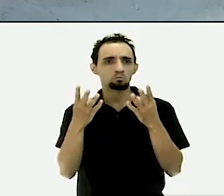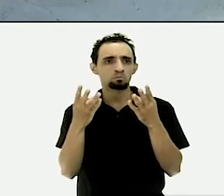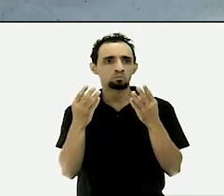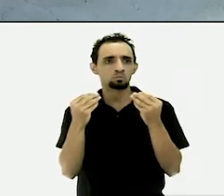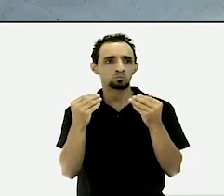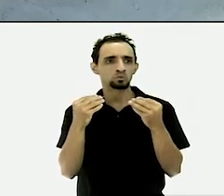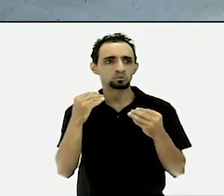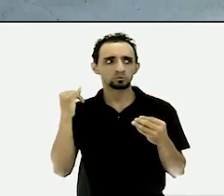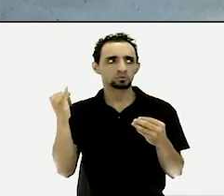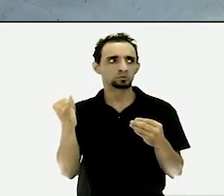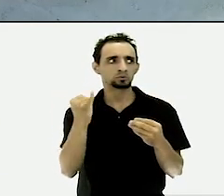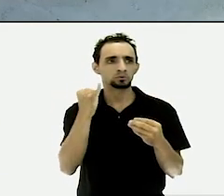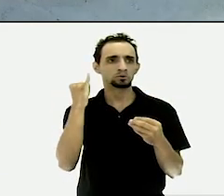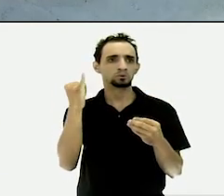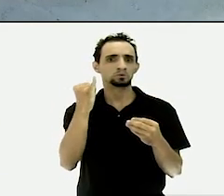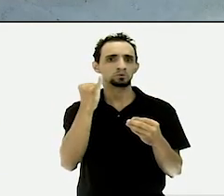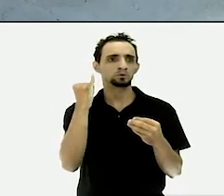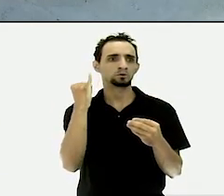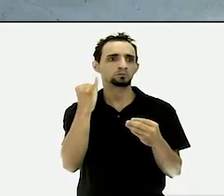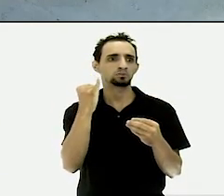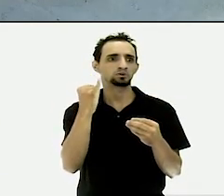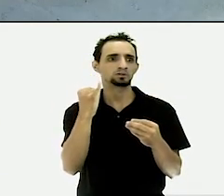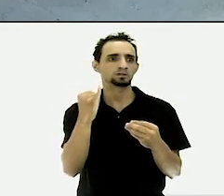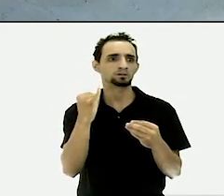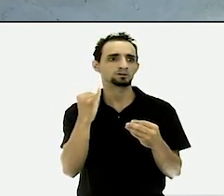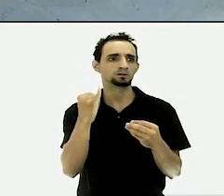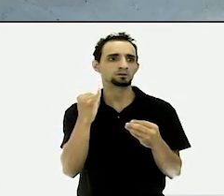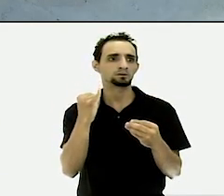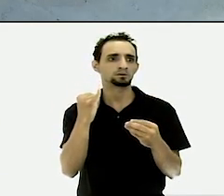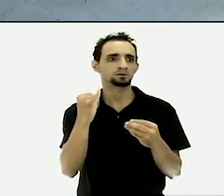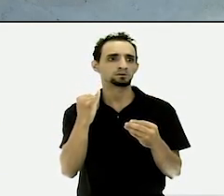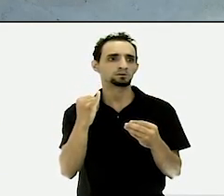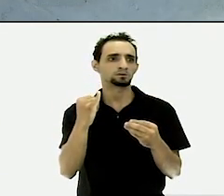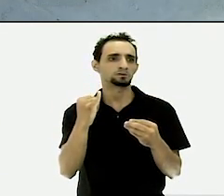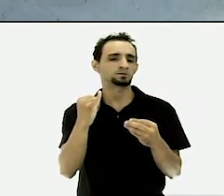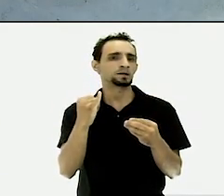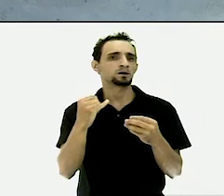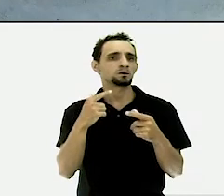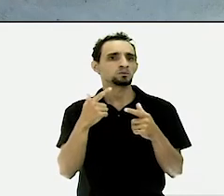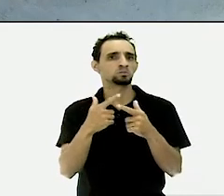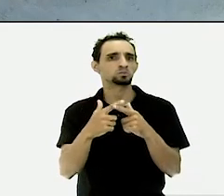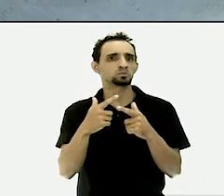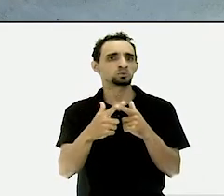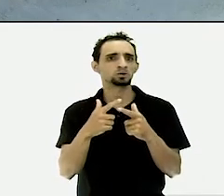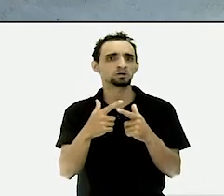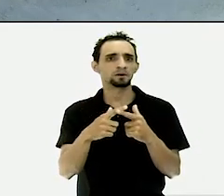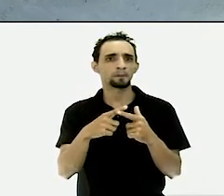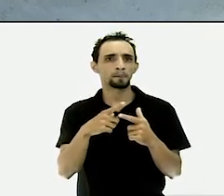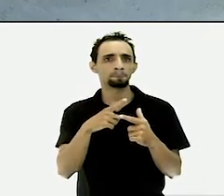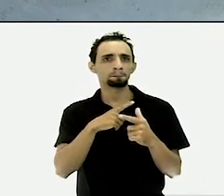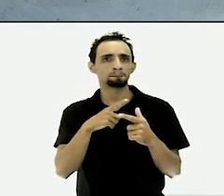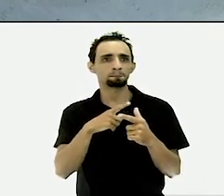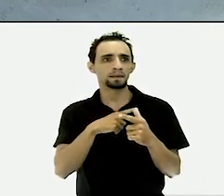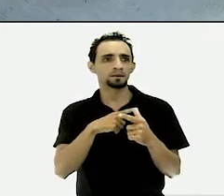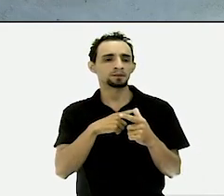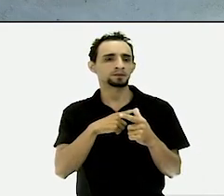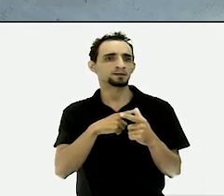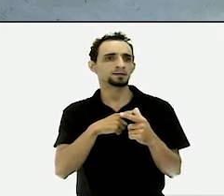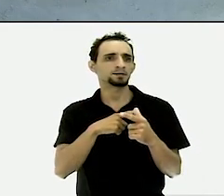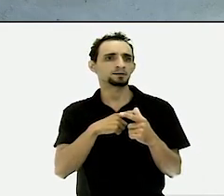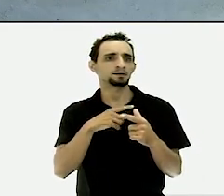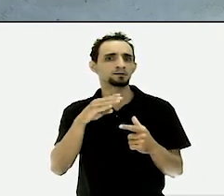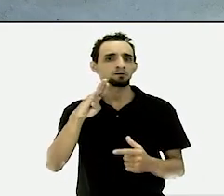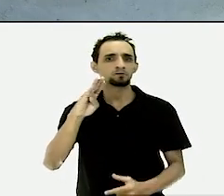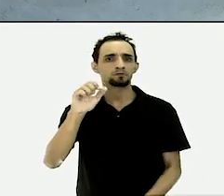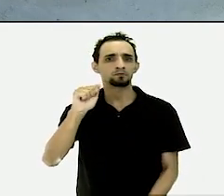que isso vai ser consenso nessa Casa de Leis, e se depender dessa Casa de Leis, eles podem ficar tranquilos que nós daremos todo o